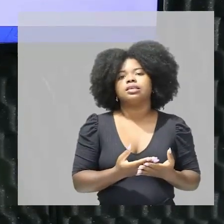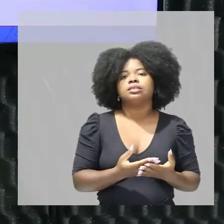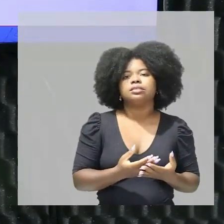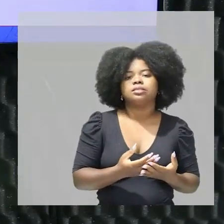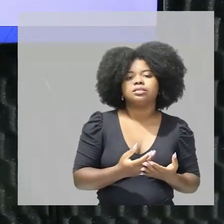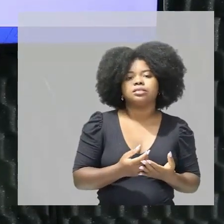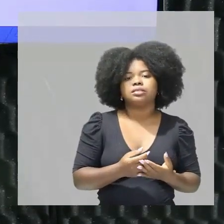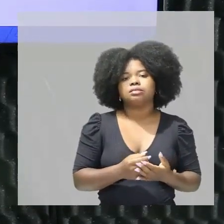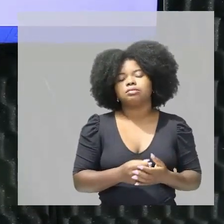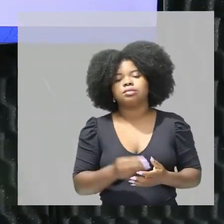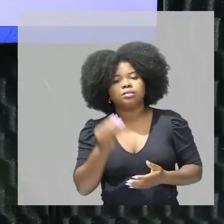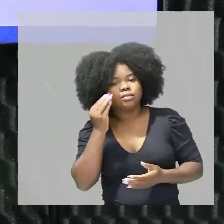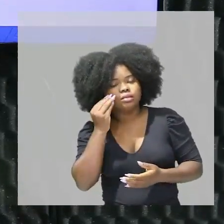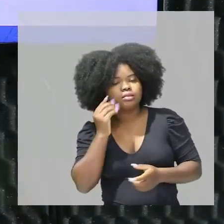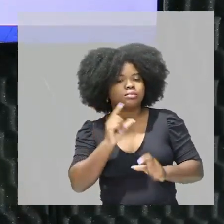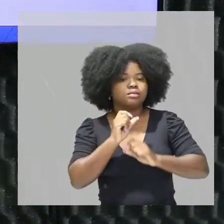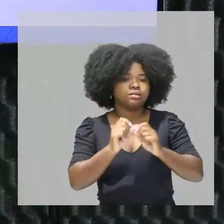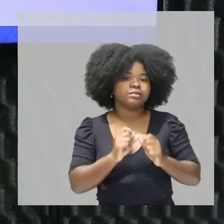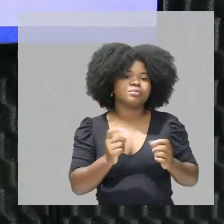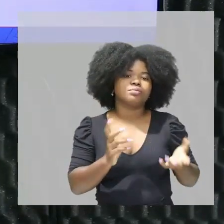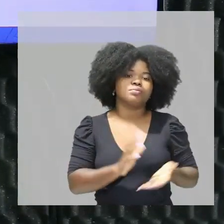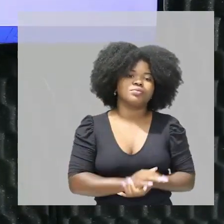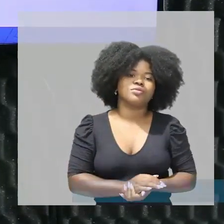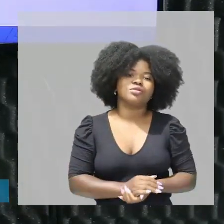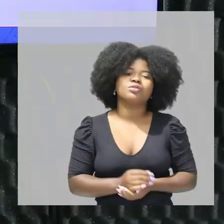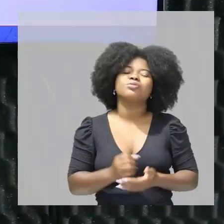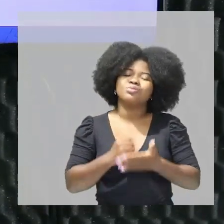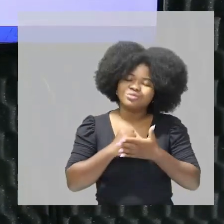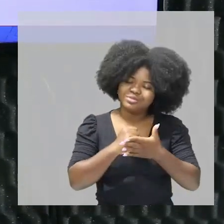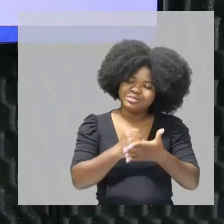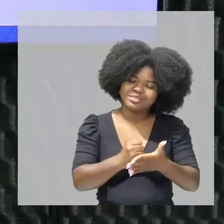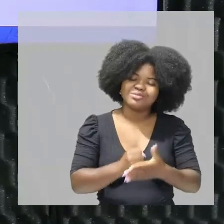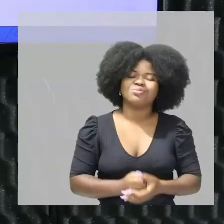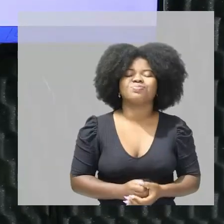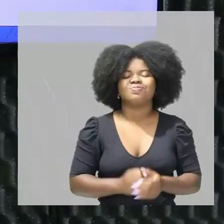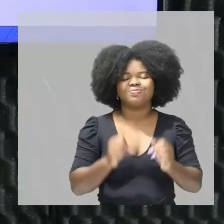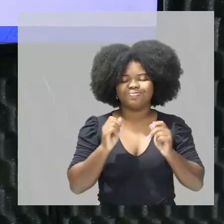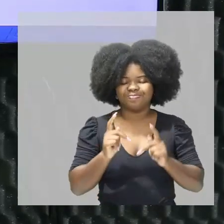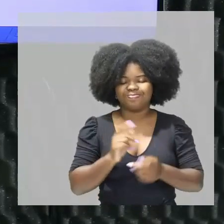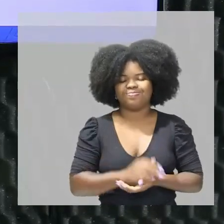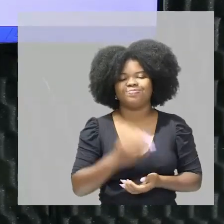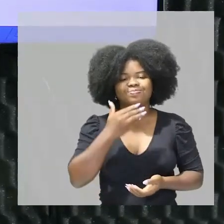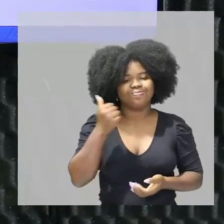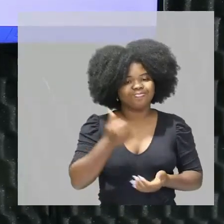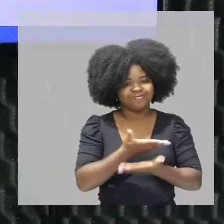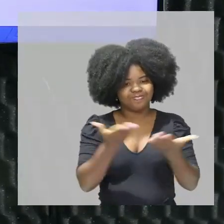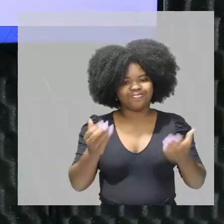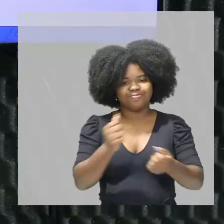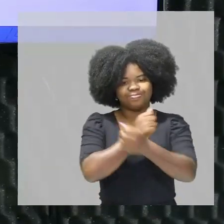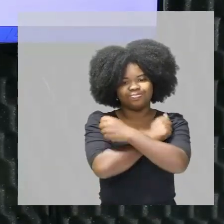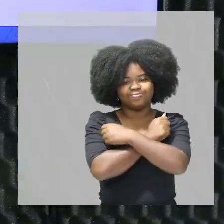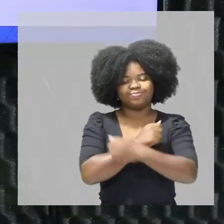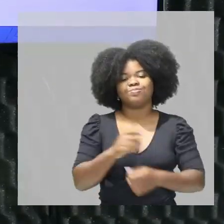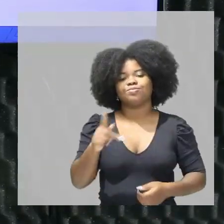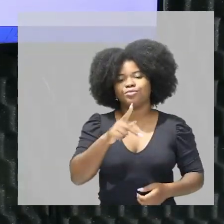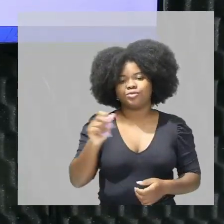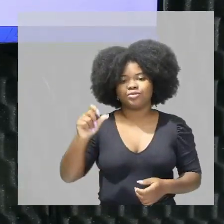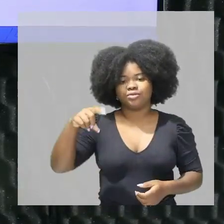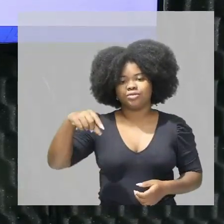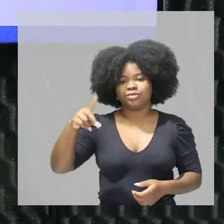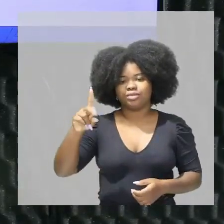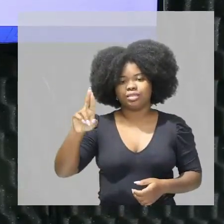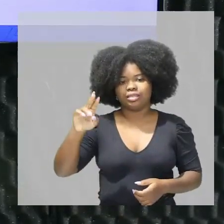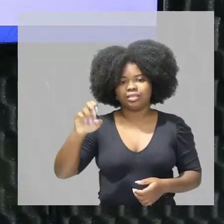aí Aprazível tentando trazer para gente tentando conduzir conosco e tentando fazer o melhor para vocês um forte abraço professor André Luiz